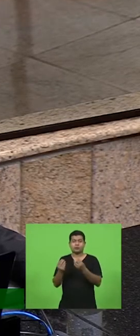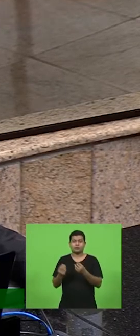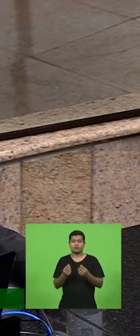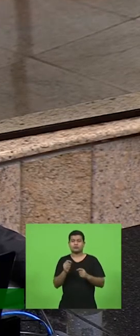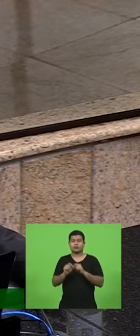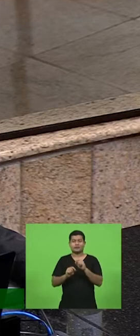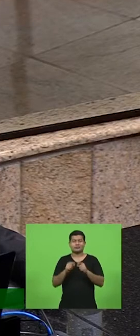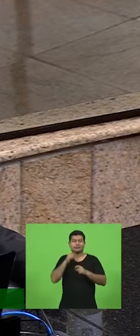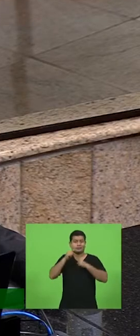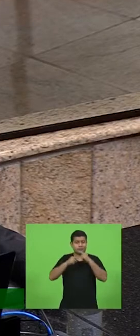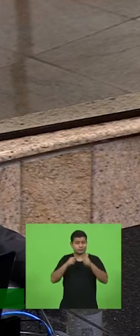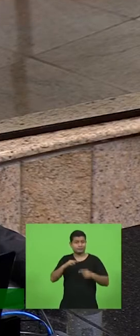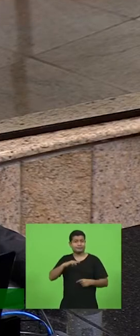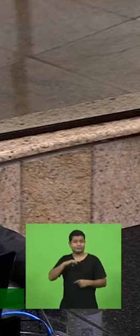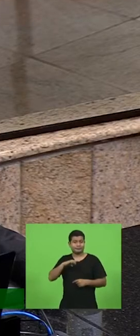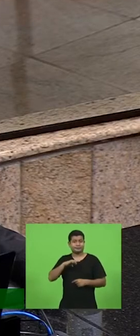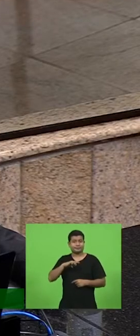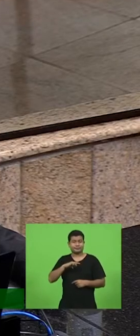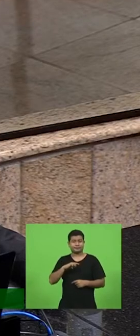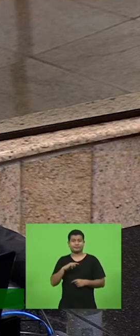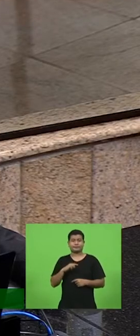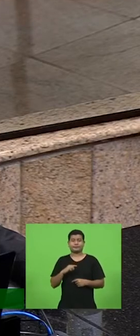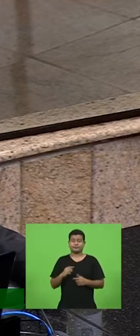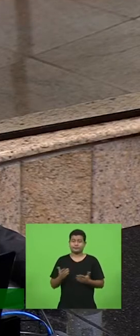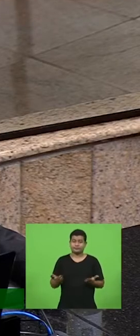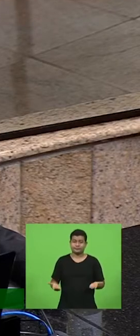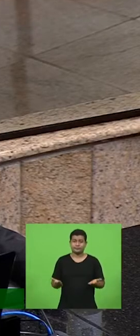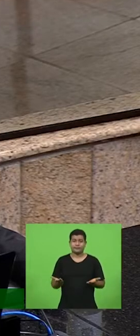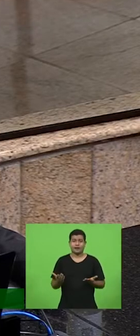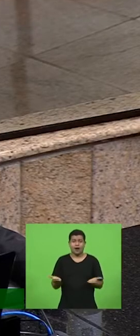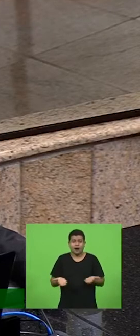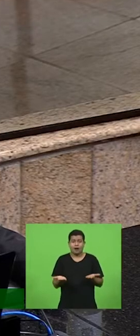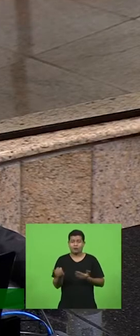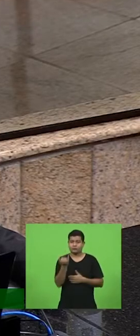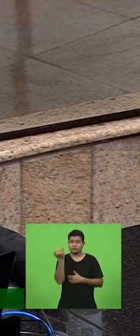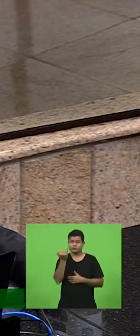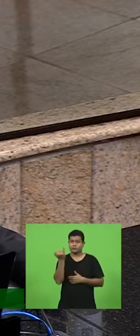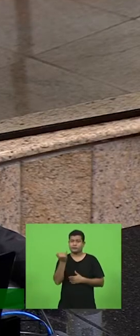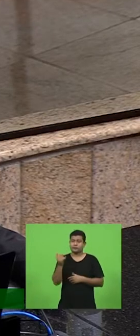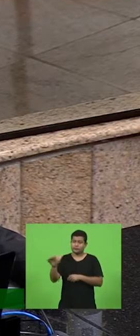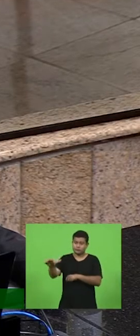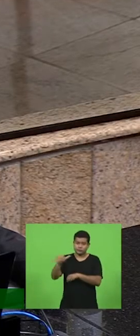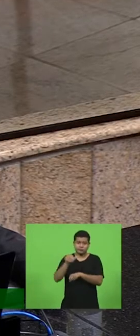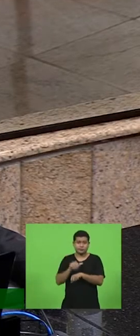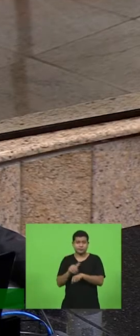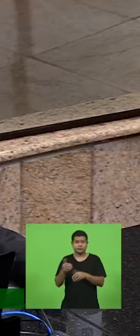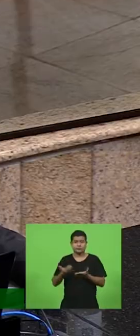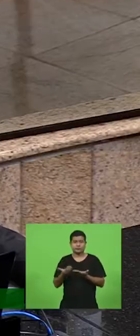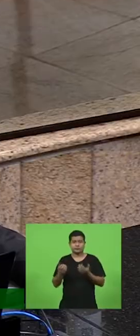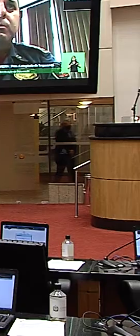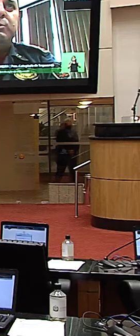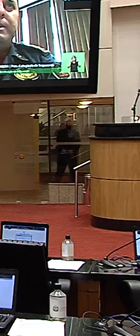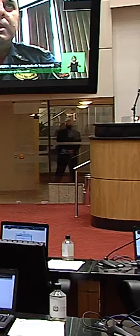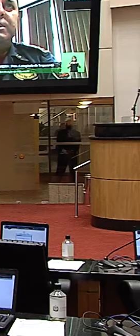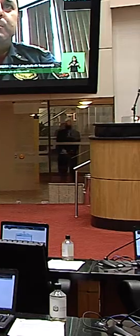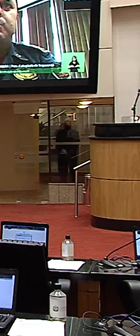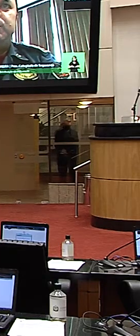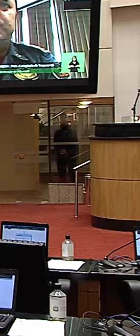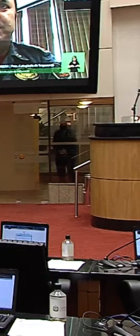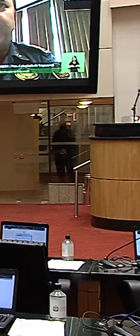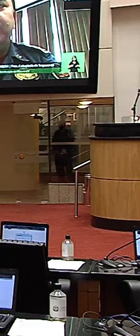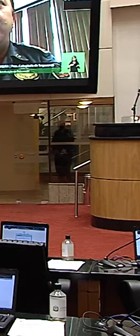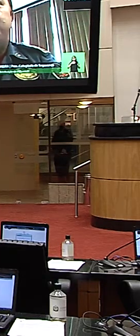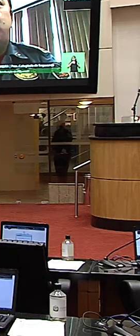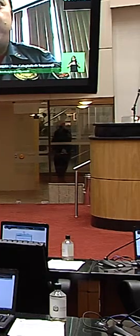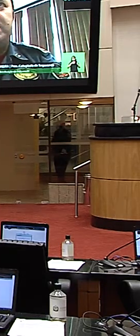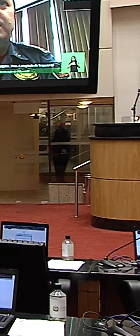secretário. Então, seria importante que a gente fizesse isso, até para deixar isso às claras, o esclarecimento. Mas o